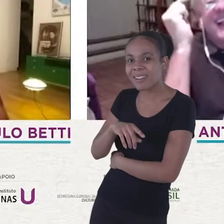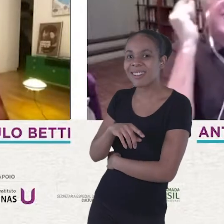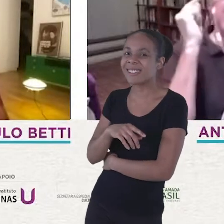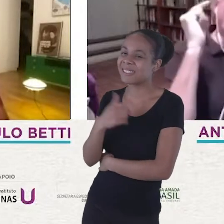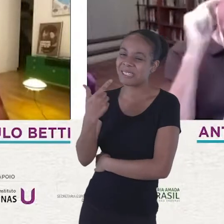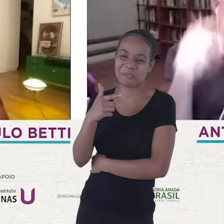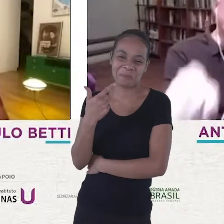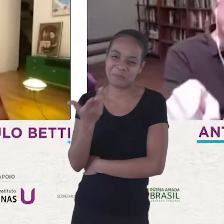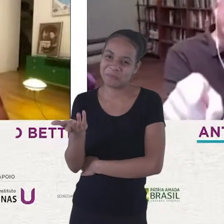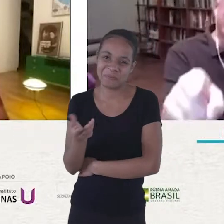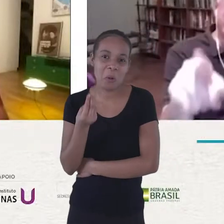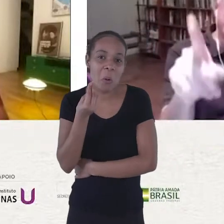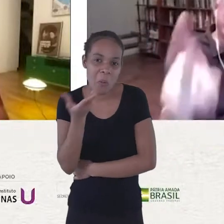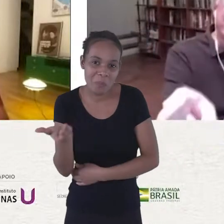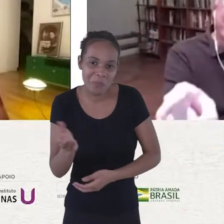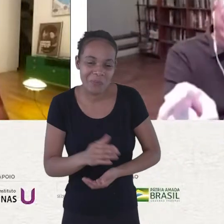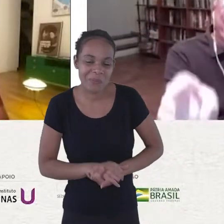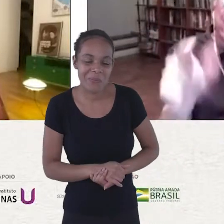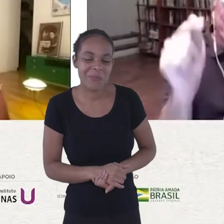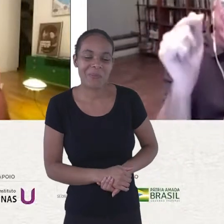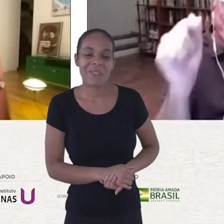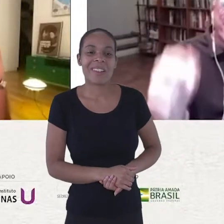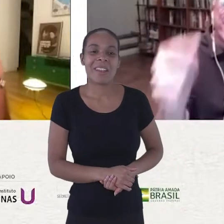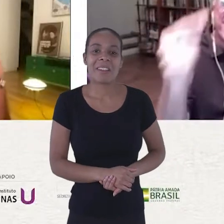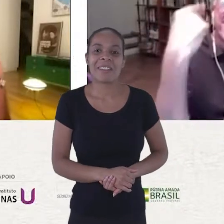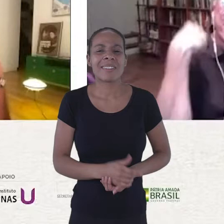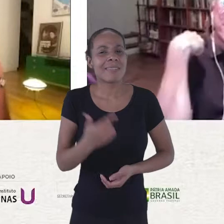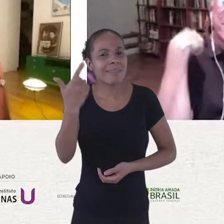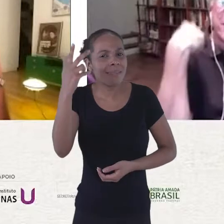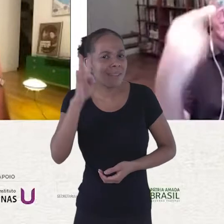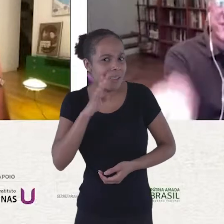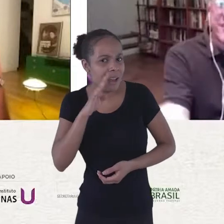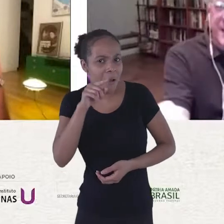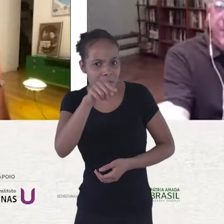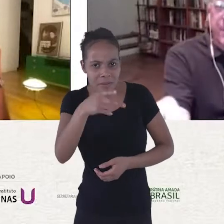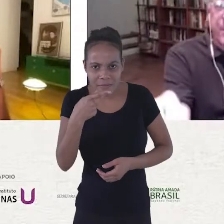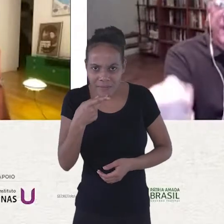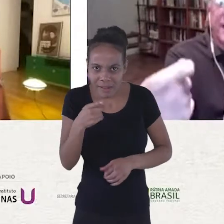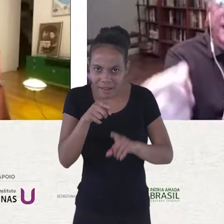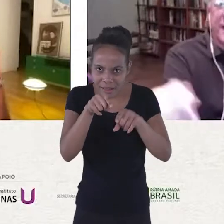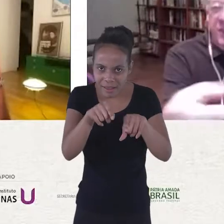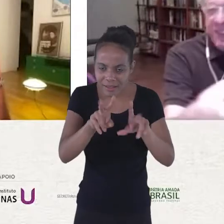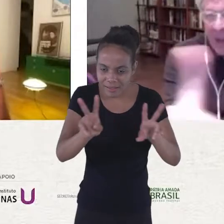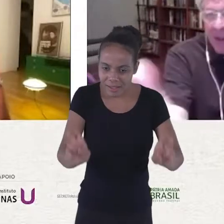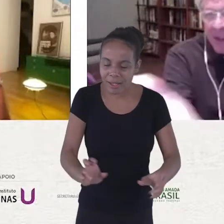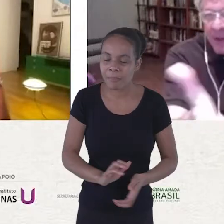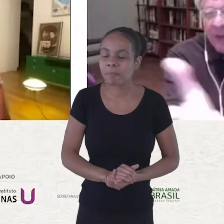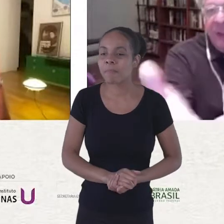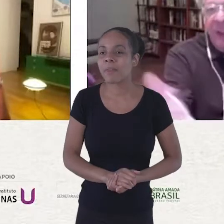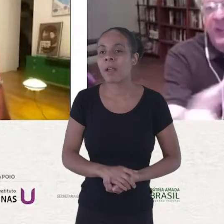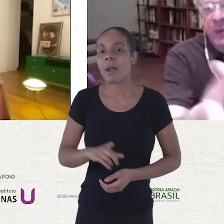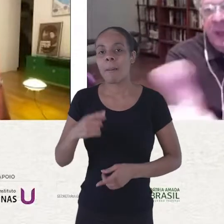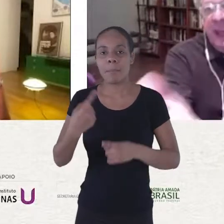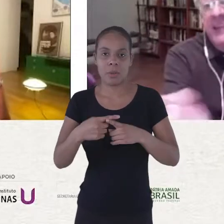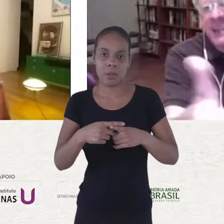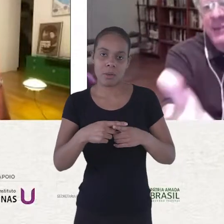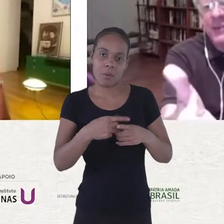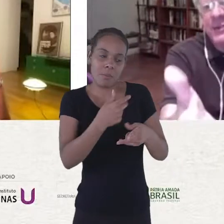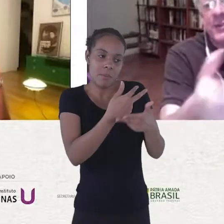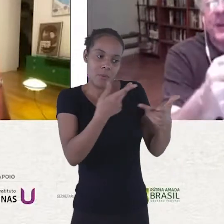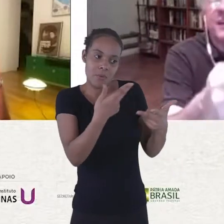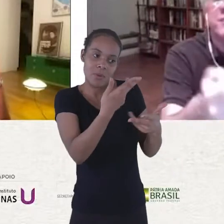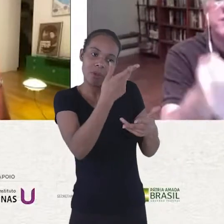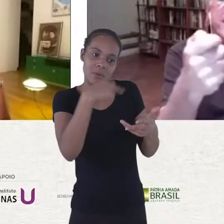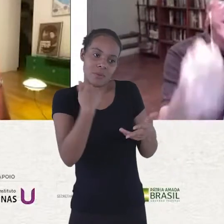Boa essa. Legal você falar isso do Sadi Cabral também, porque uma coisa que sempre vem de você, que a gente sabe, quem te conhece, sabe